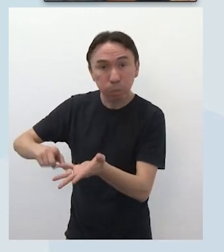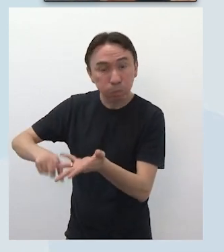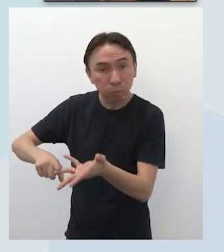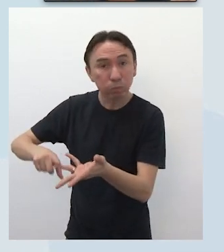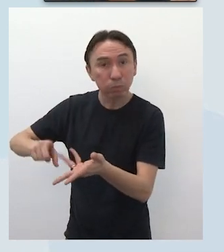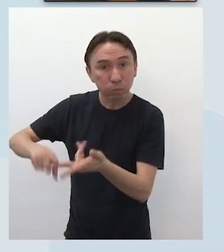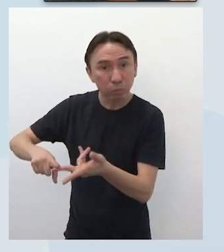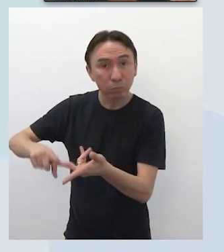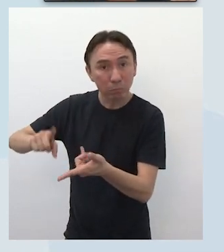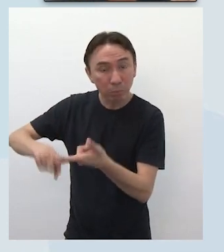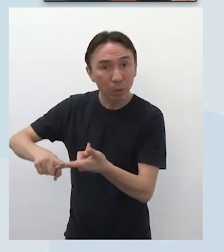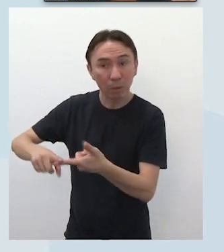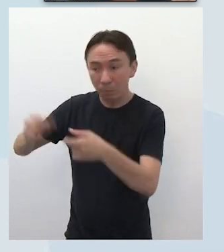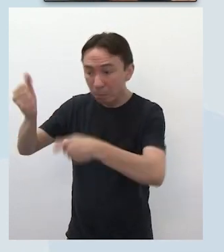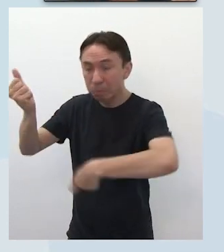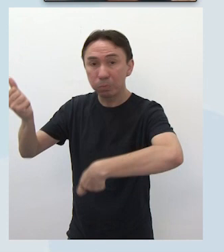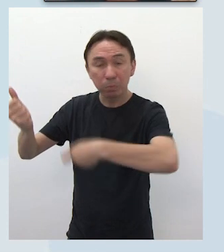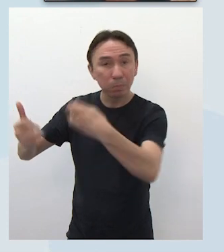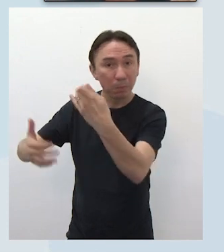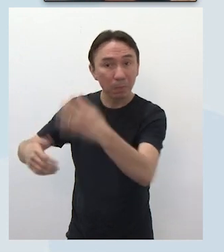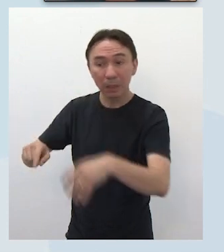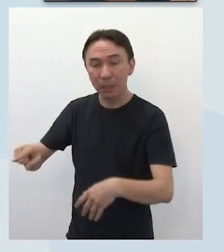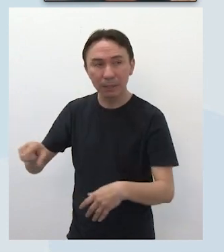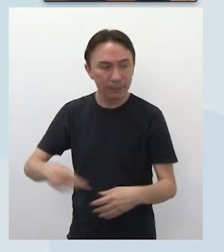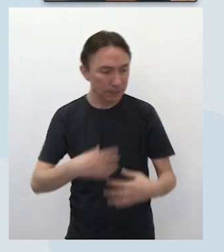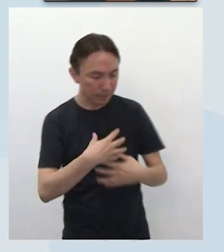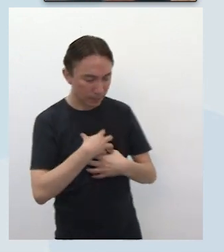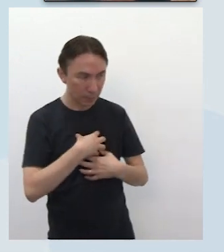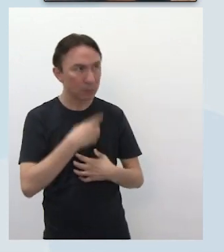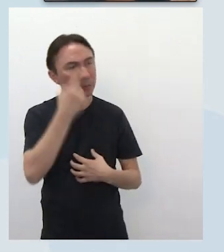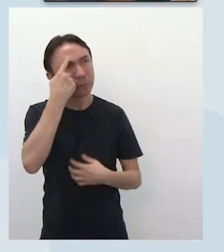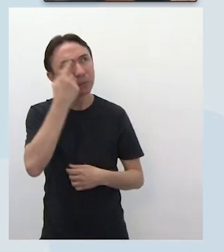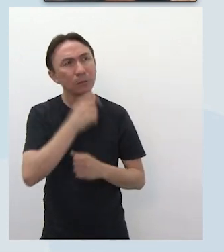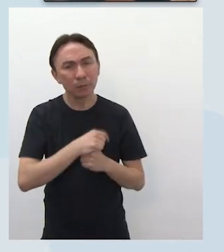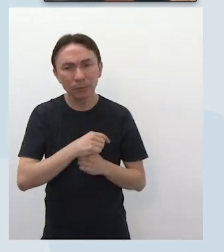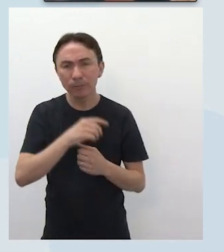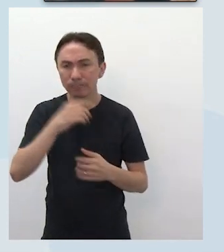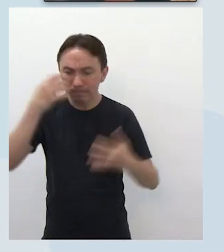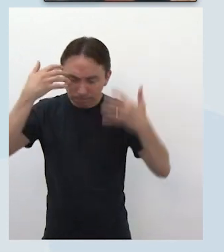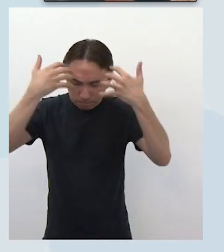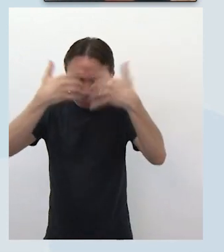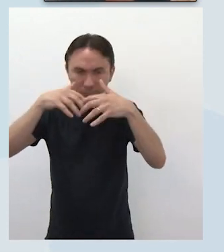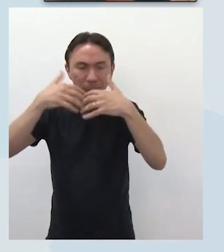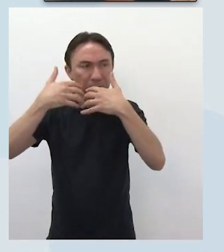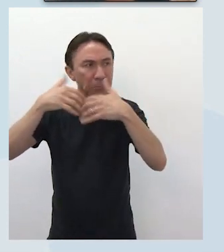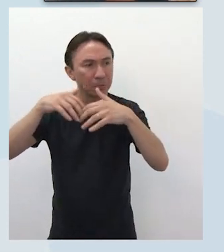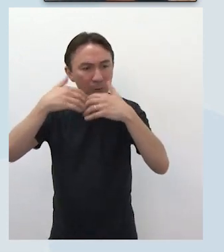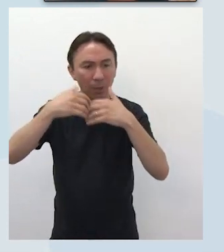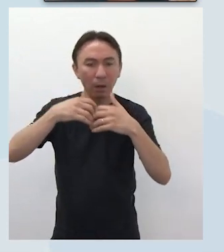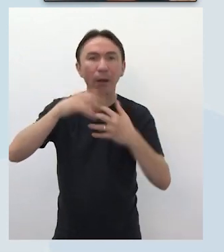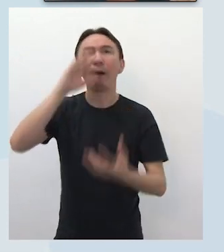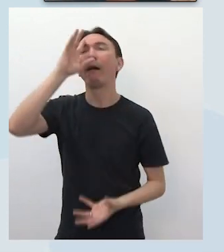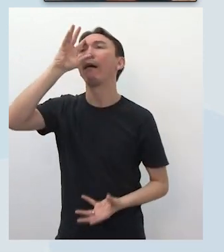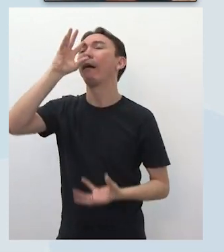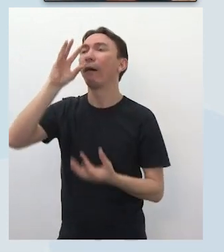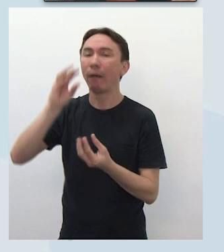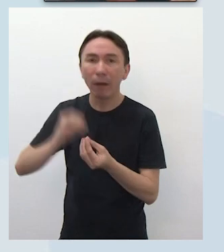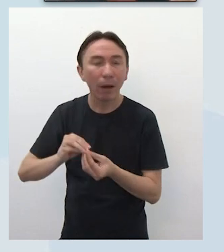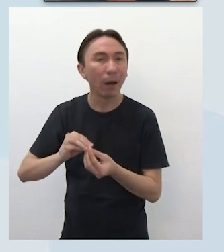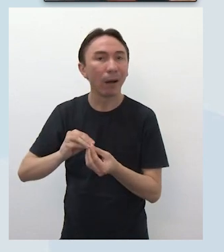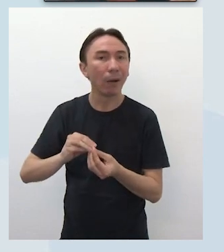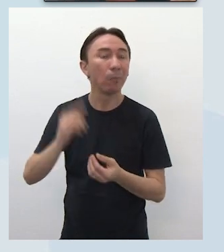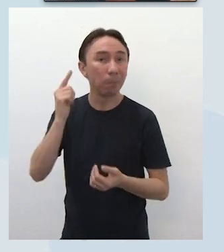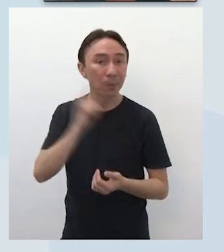sujeito condições de tirar suas próprias conclusões, sem julgamento. Ou seja, há